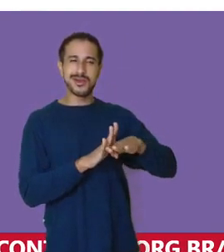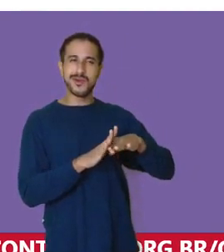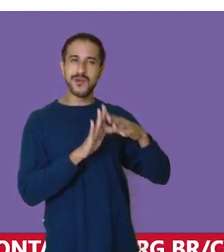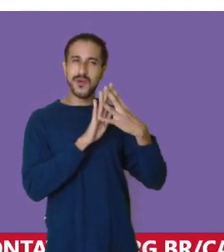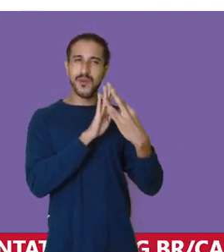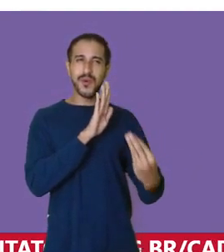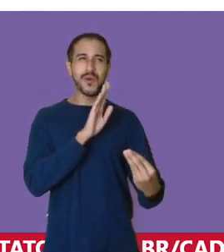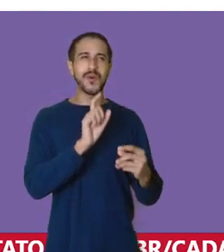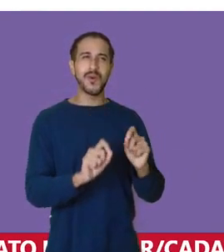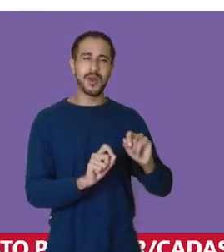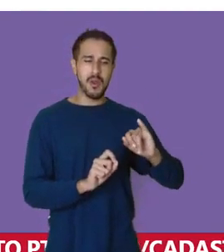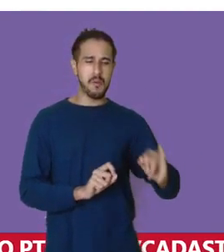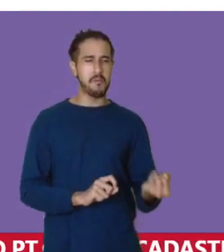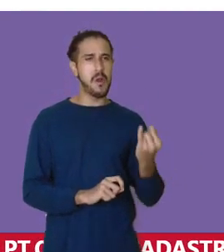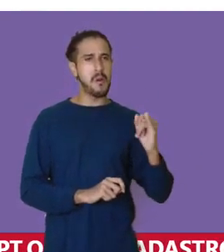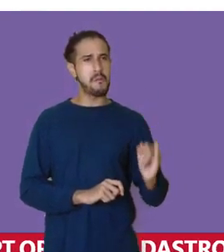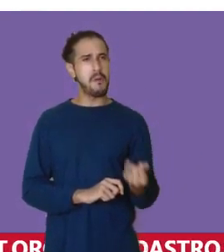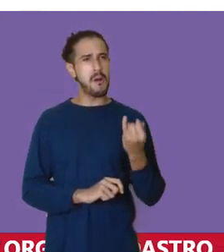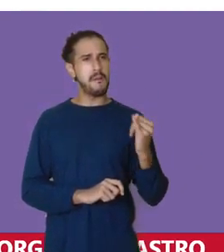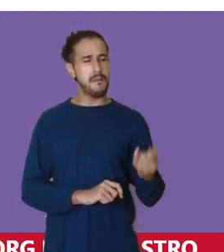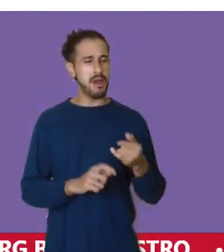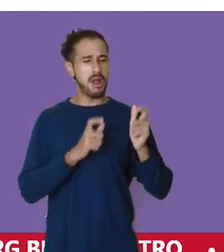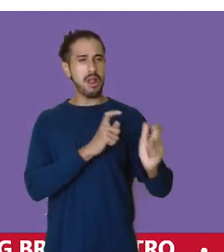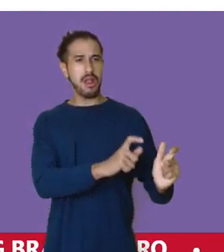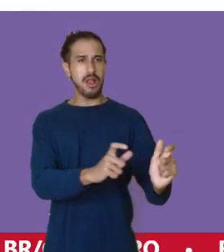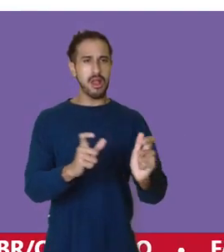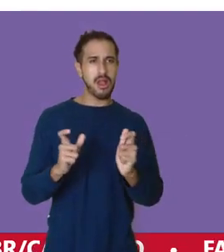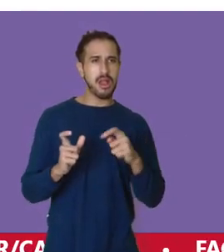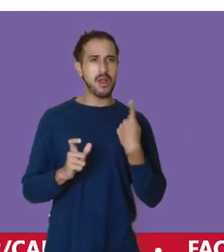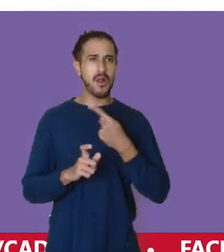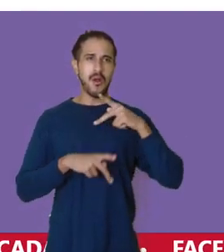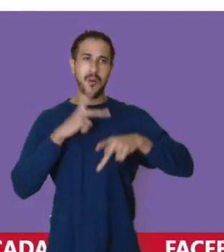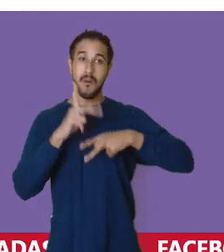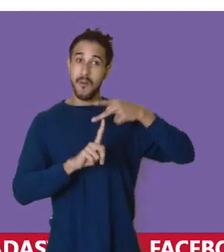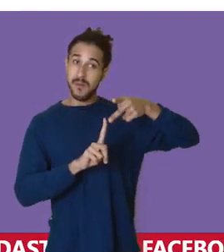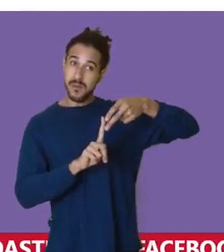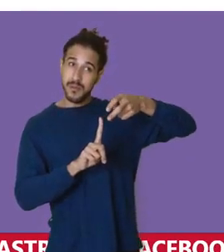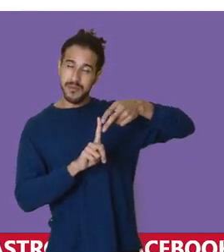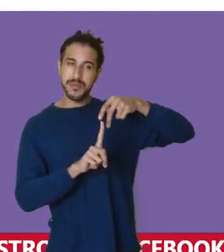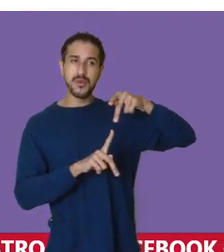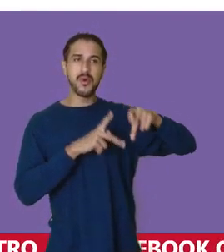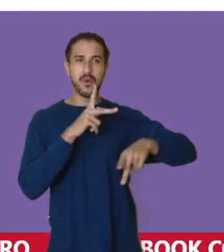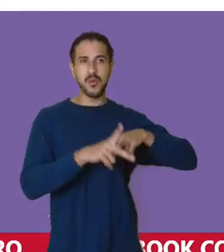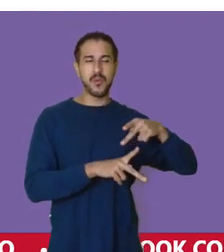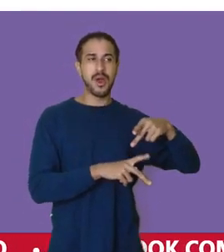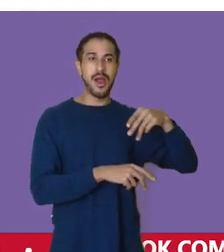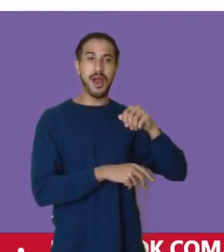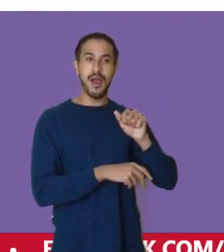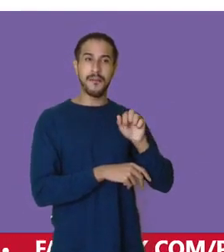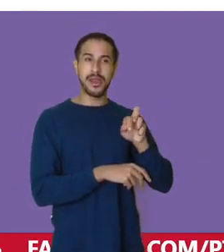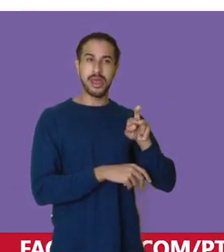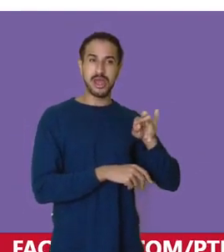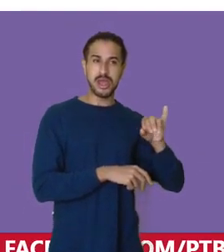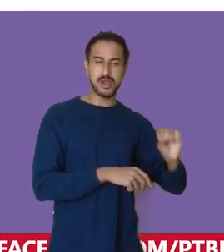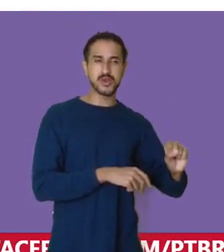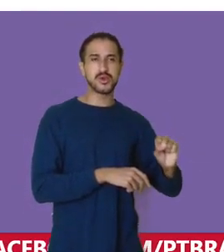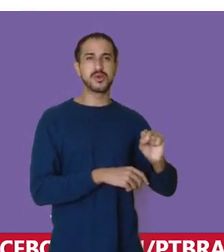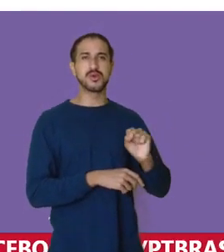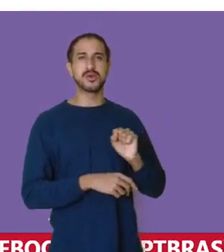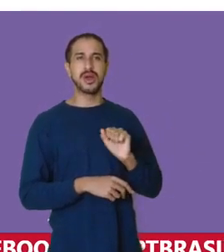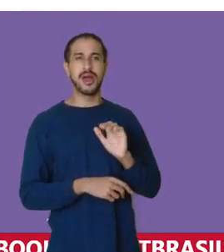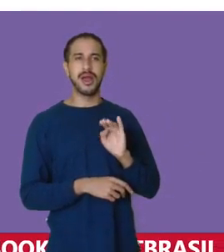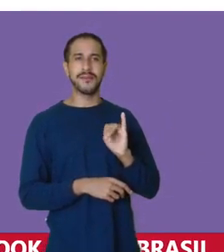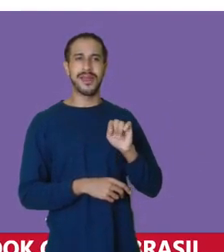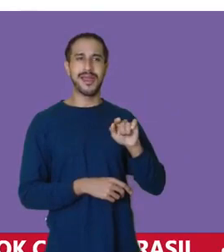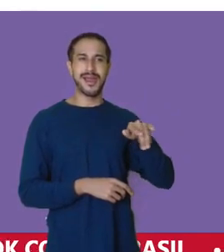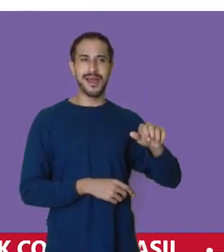lógica de exploração dos territórios dos nossos povos indígenas, dos povos ameríndios, né, de Abya Yala, como se